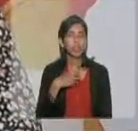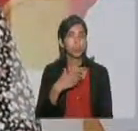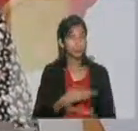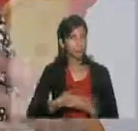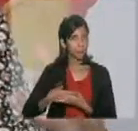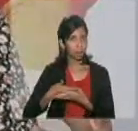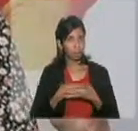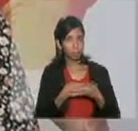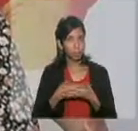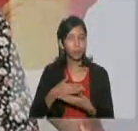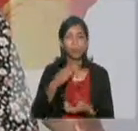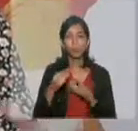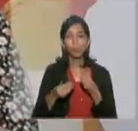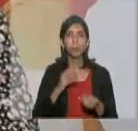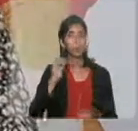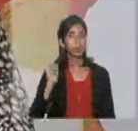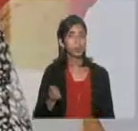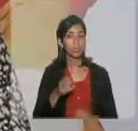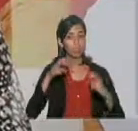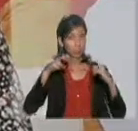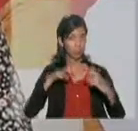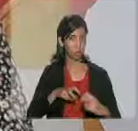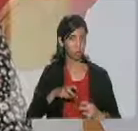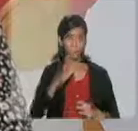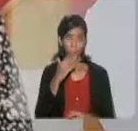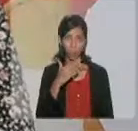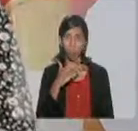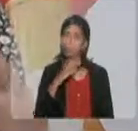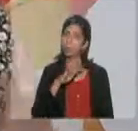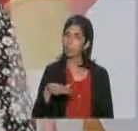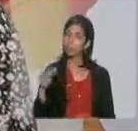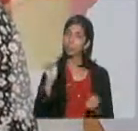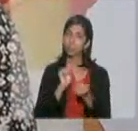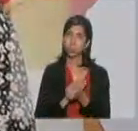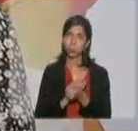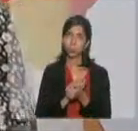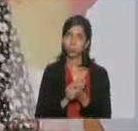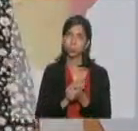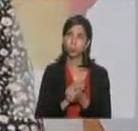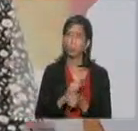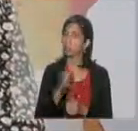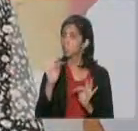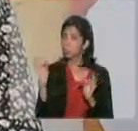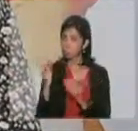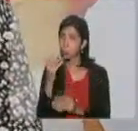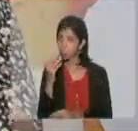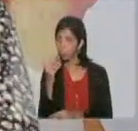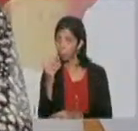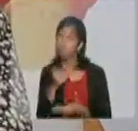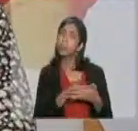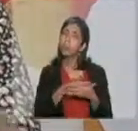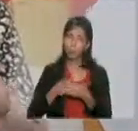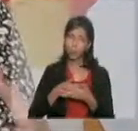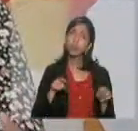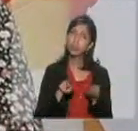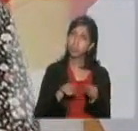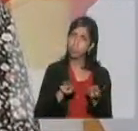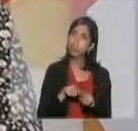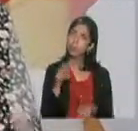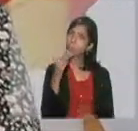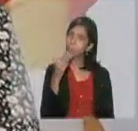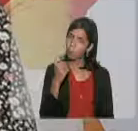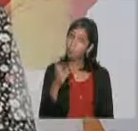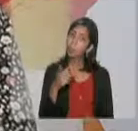bebê. E aí, como é que a gente dá a oportunidade? Sentou na mesa para comer, a criança participa. Isso é natural. Tá todo mundo comendo? Então, aquele bebê também vai